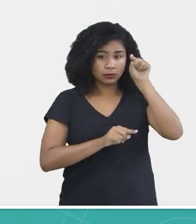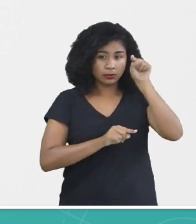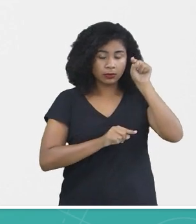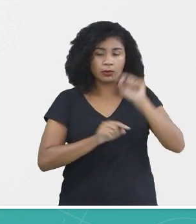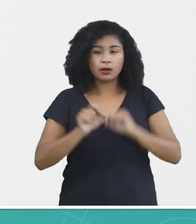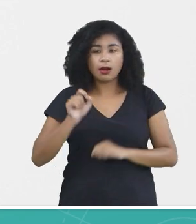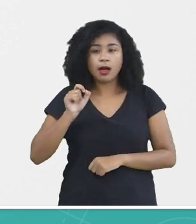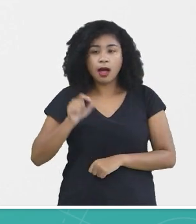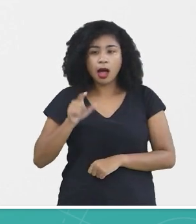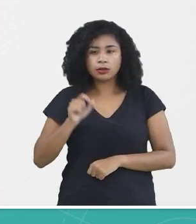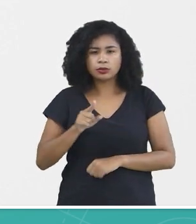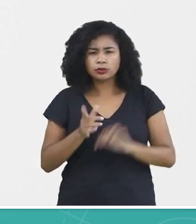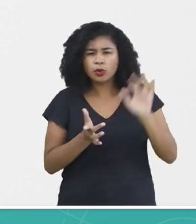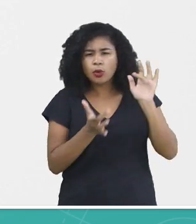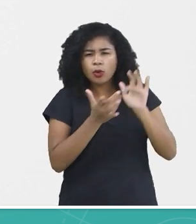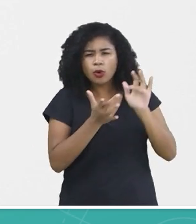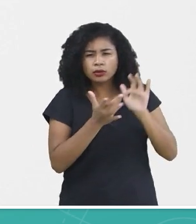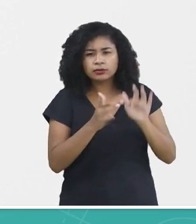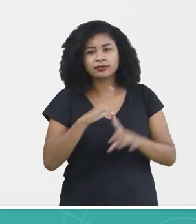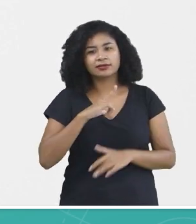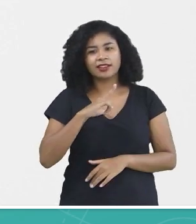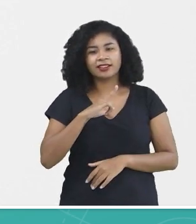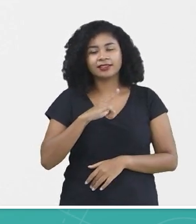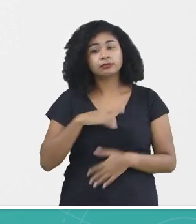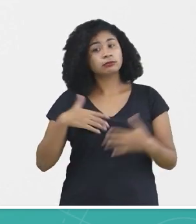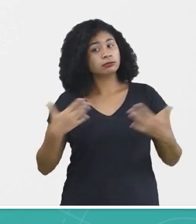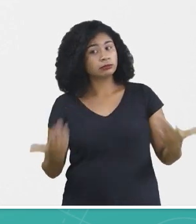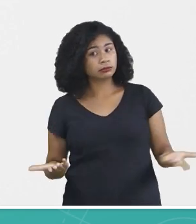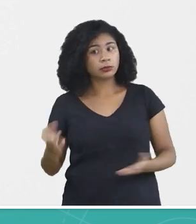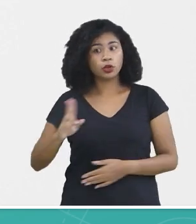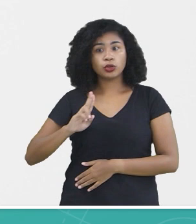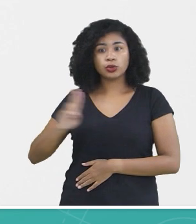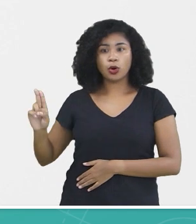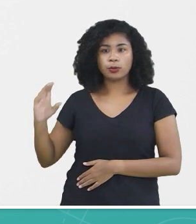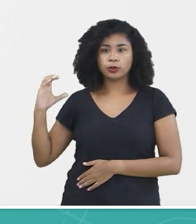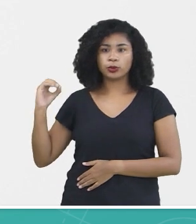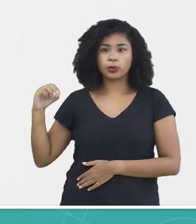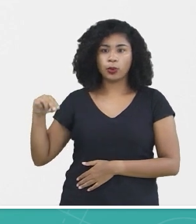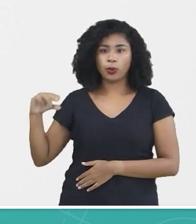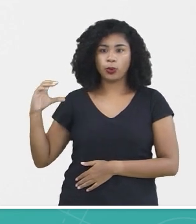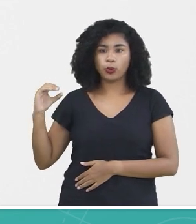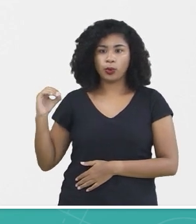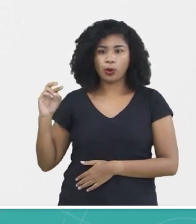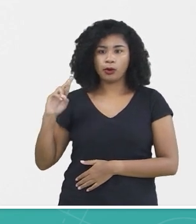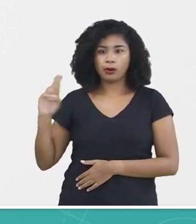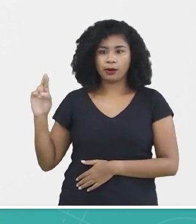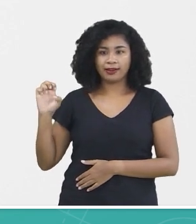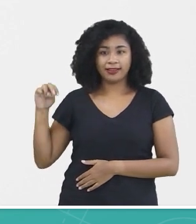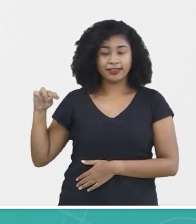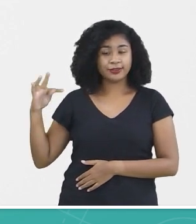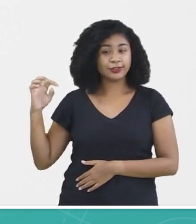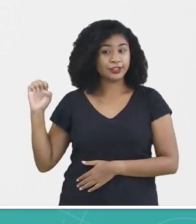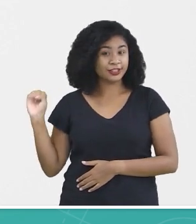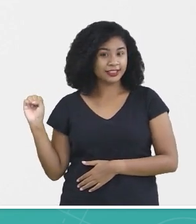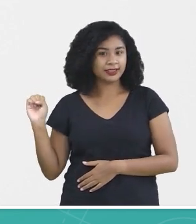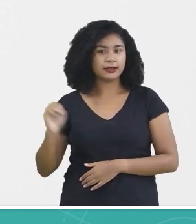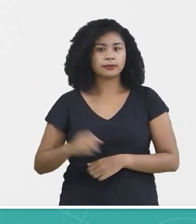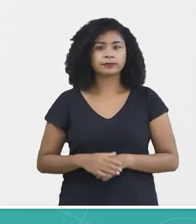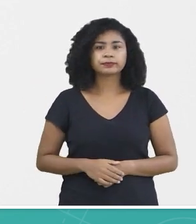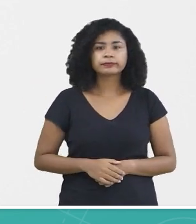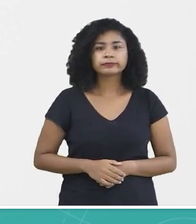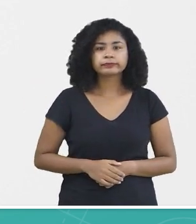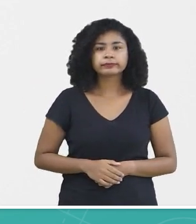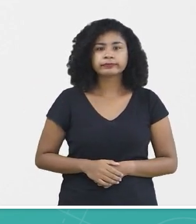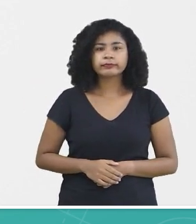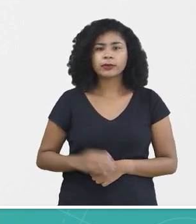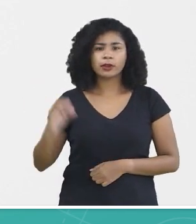Na letra C, qual a classificação das retas? Vermelha e laranja. Também, ó, elas se tocam em um ponto, a partir